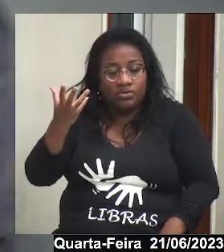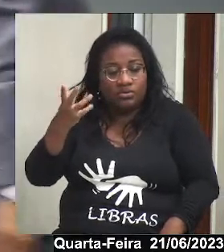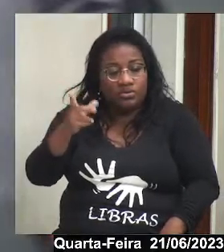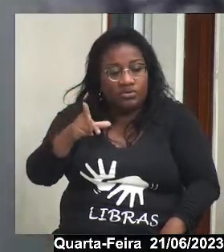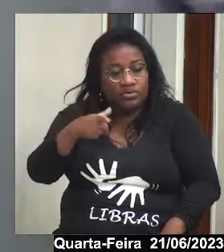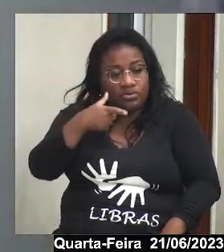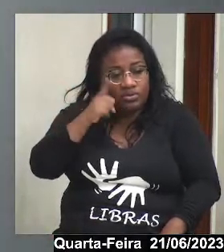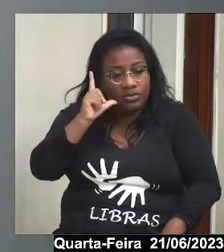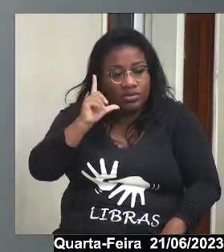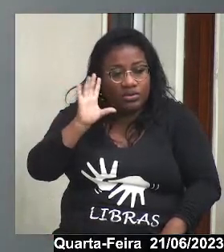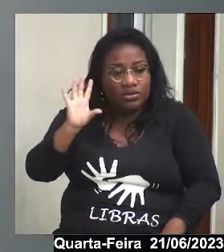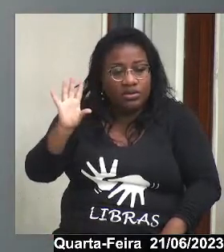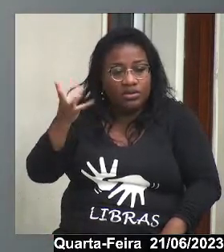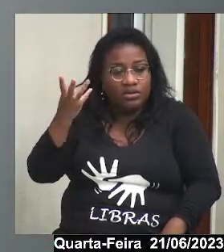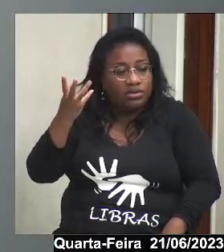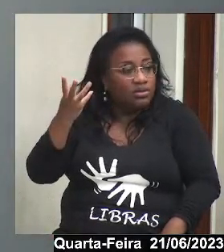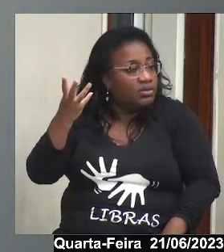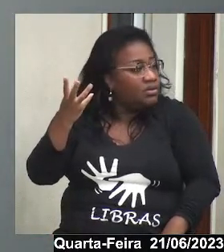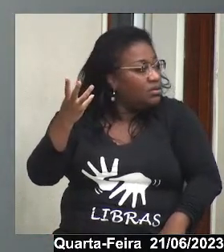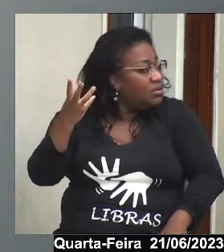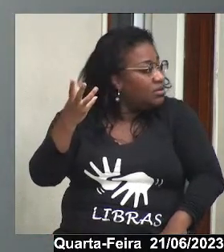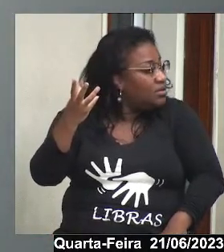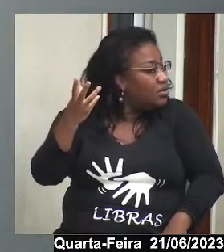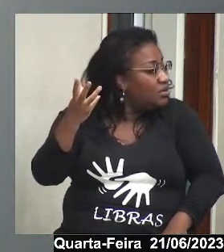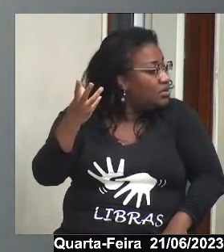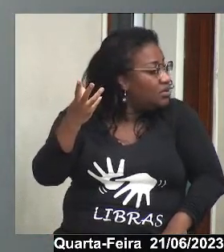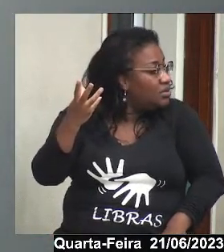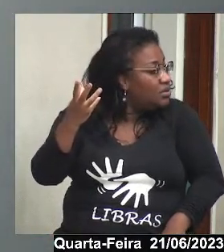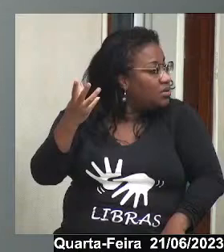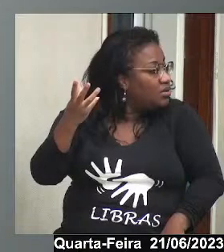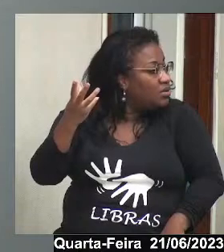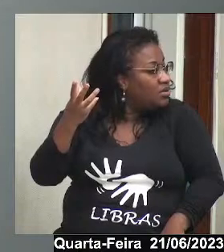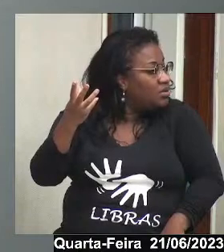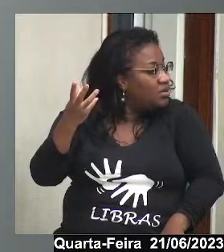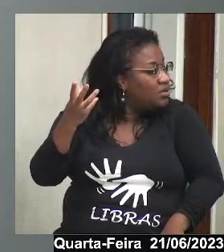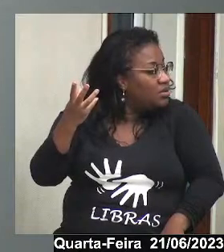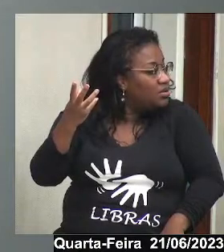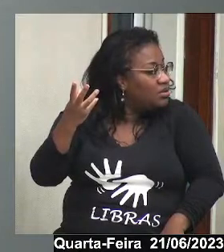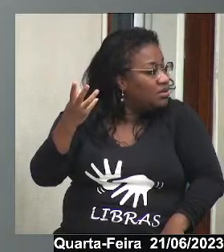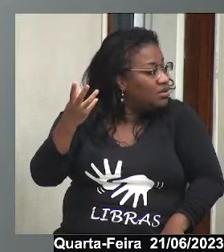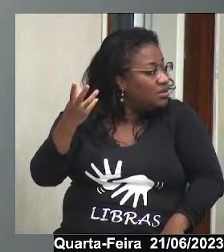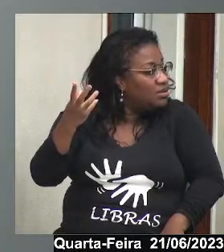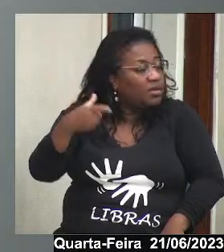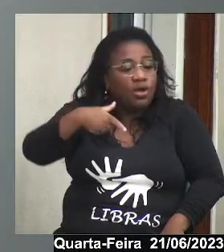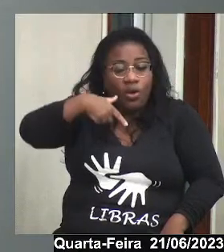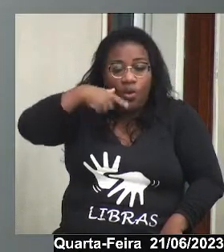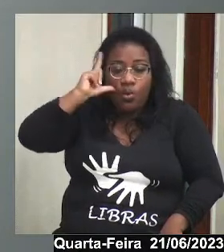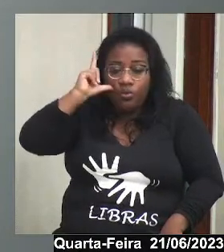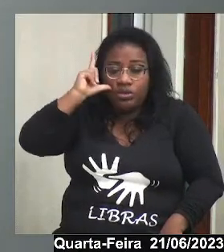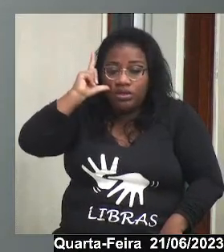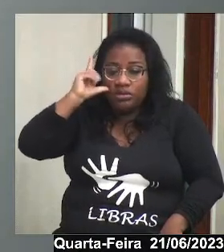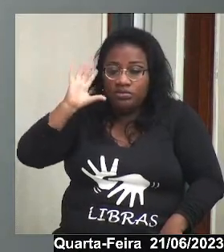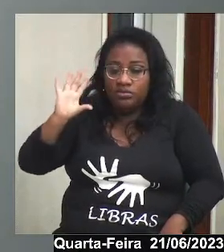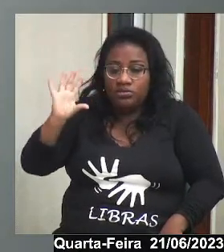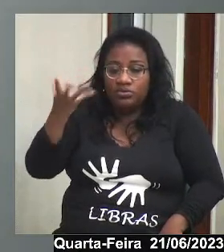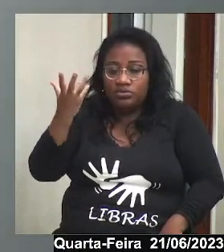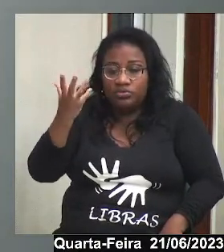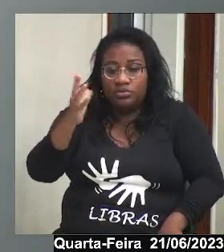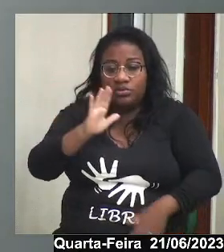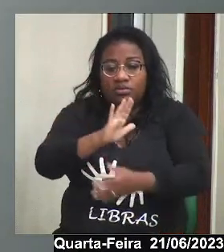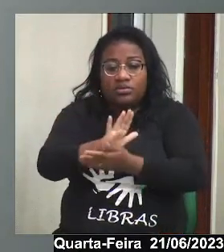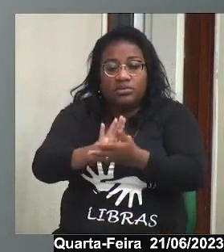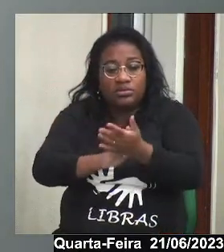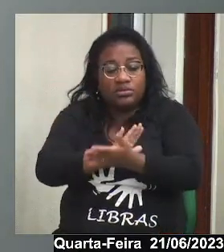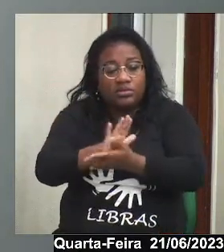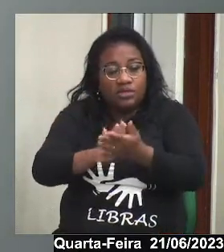ontem. Resolveu o quê, vereador? Não, não resolveu nada. Ontem não resolveu nada,